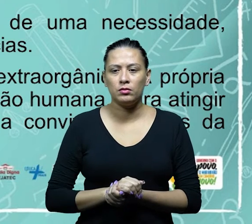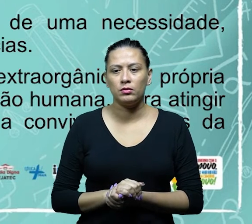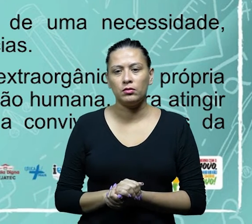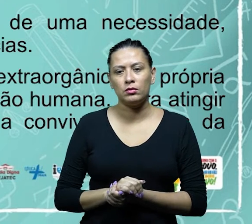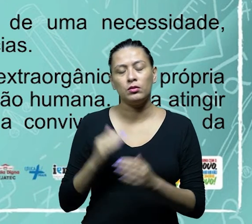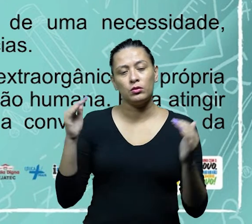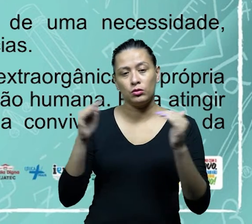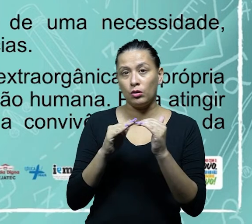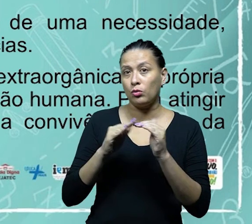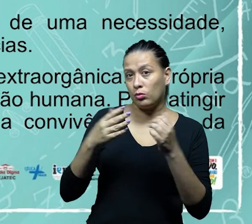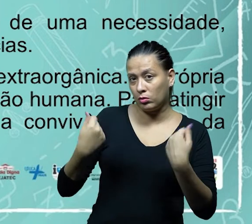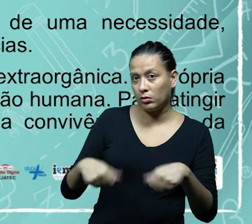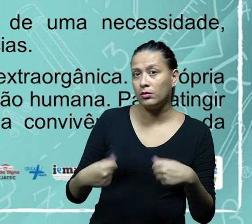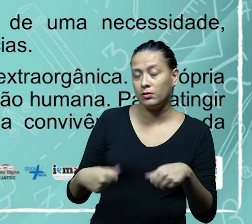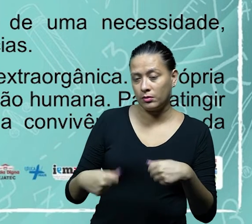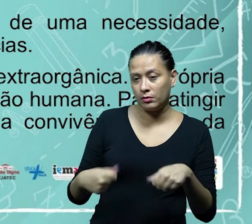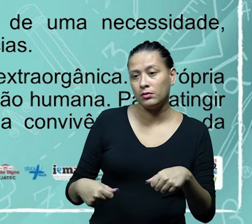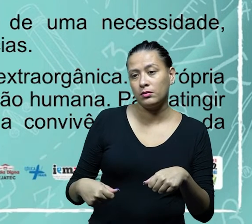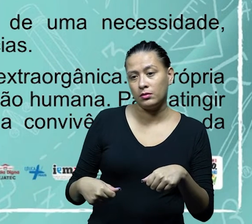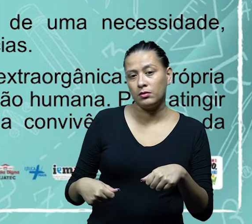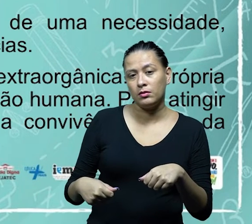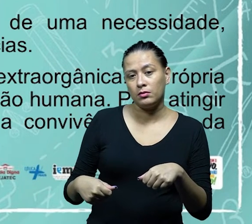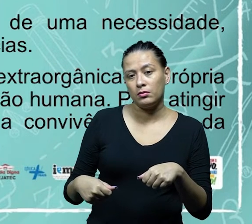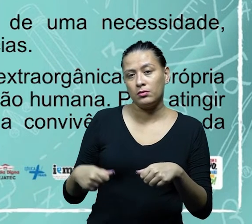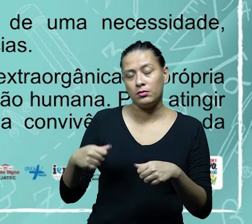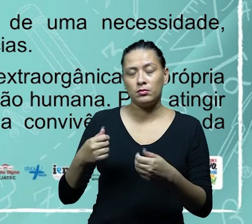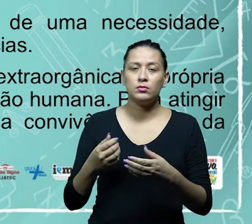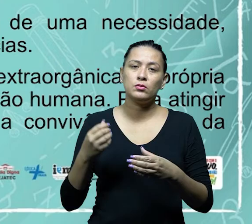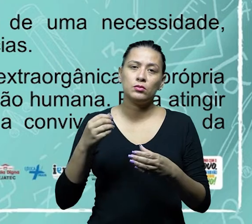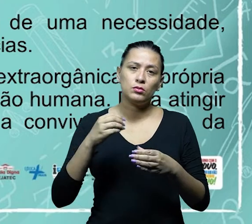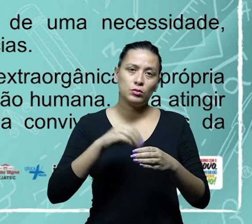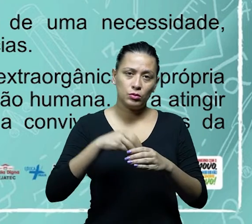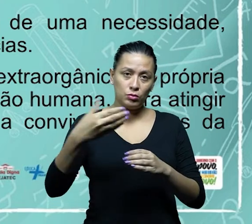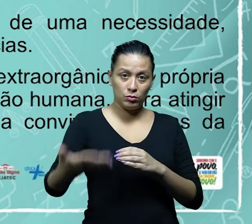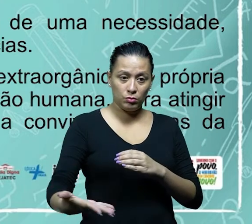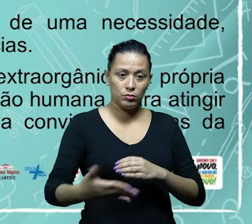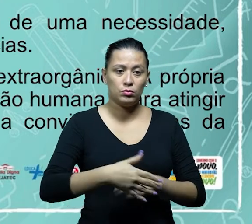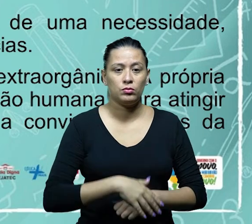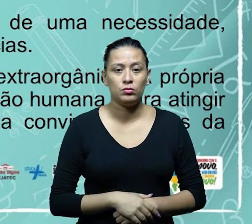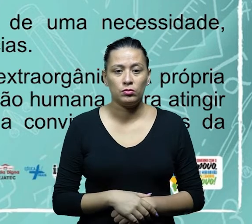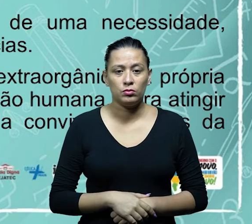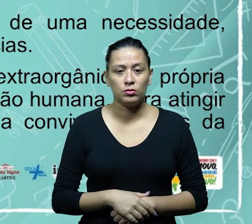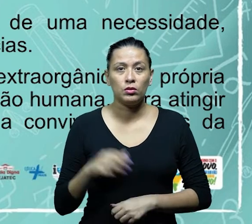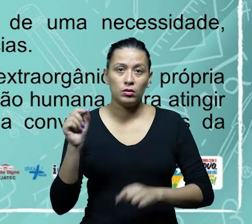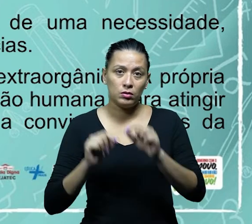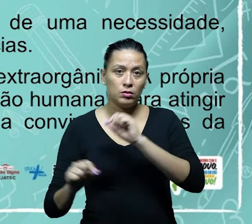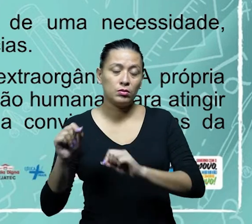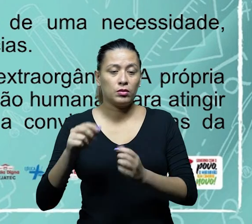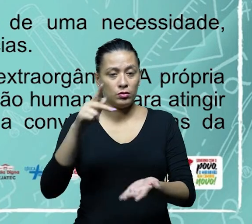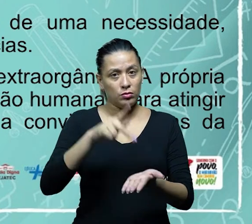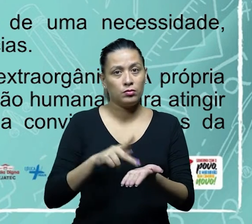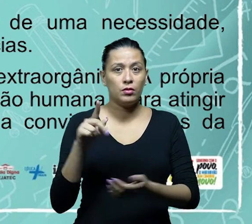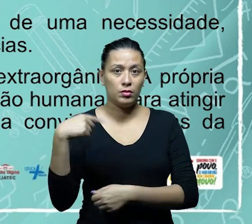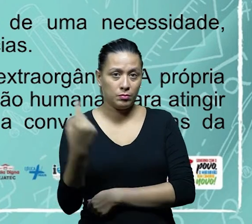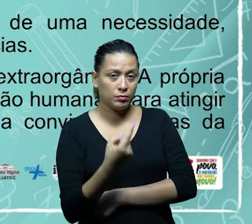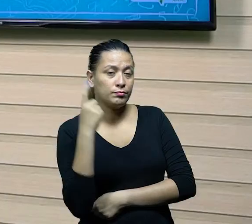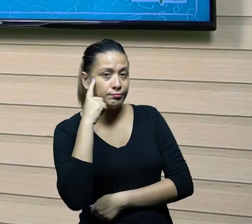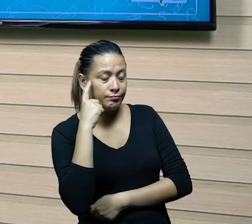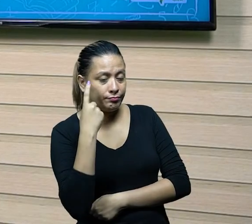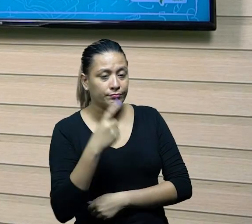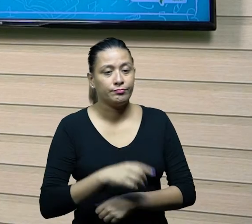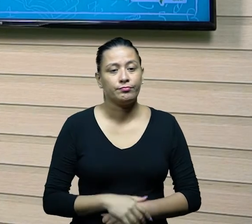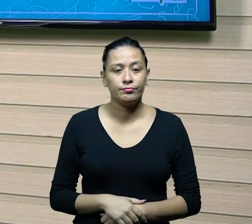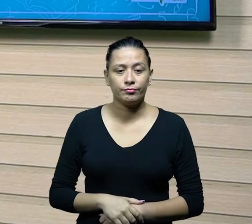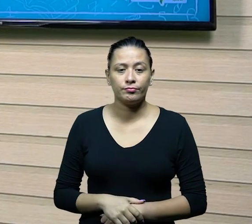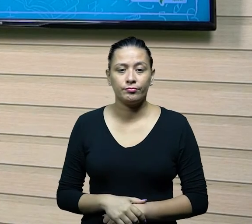cidade é isso adaptativo de forma externa é isso que de fato nós temos que ter em mente tá